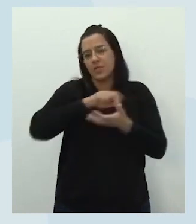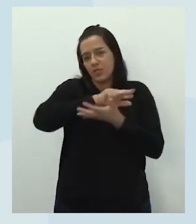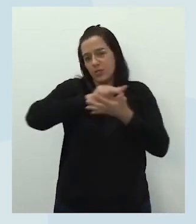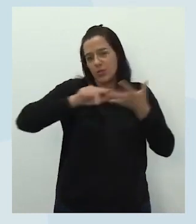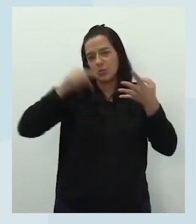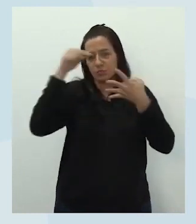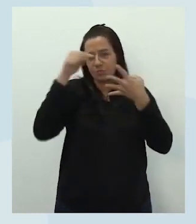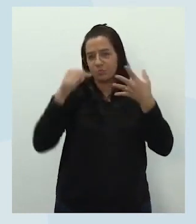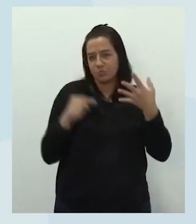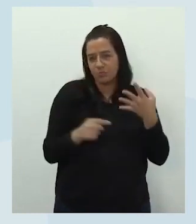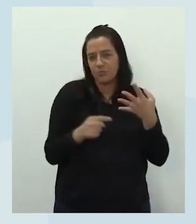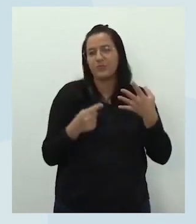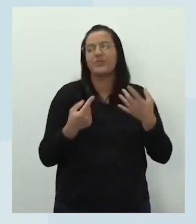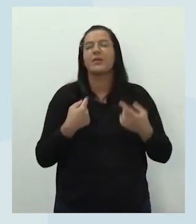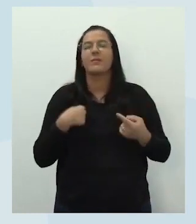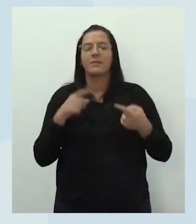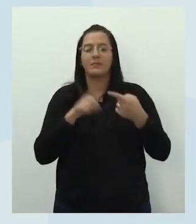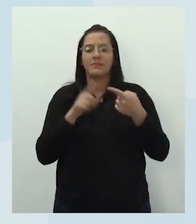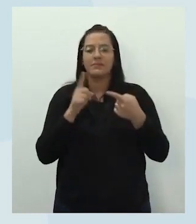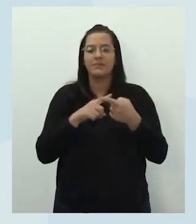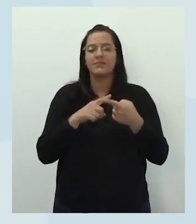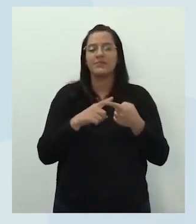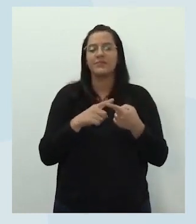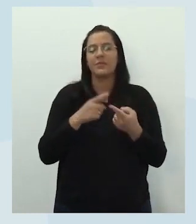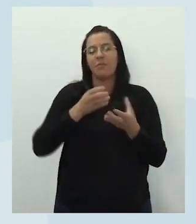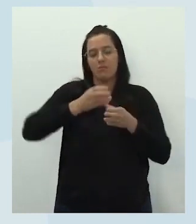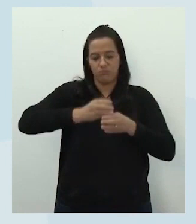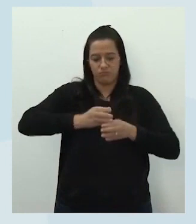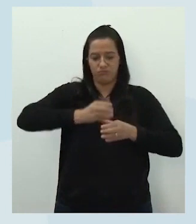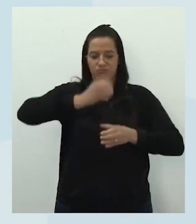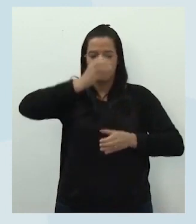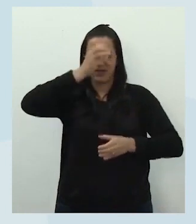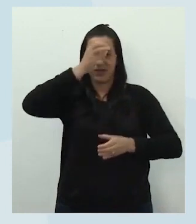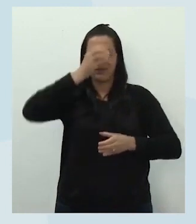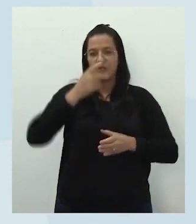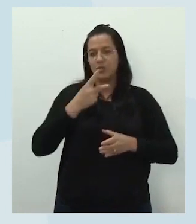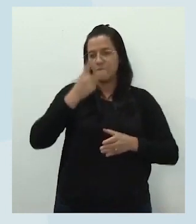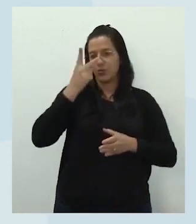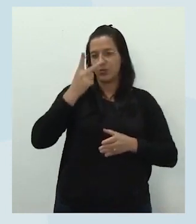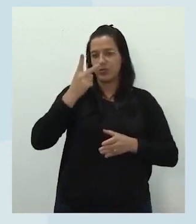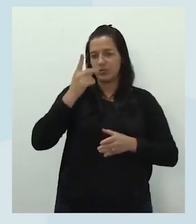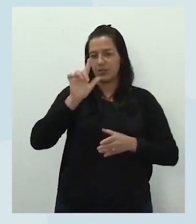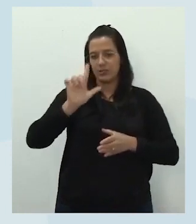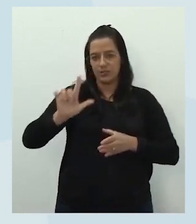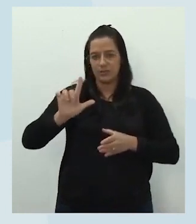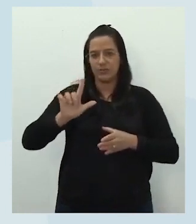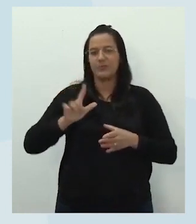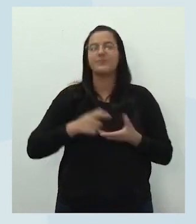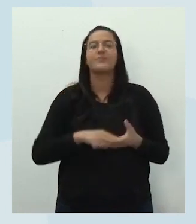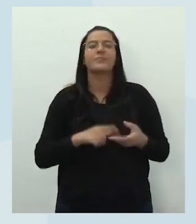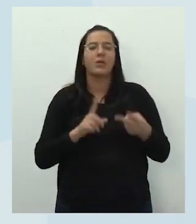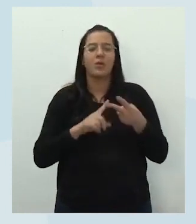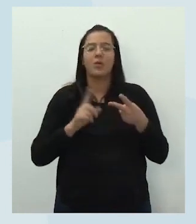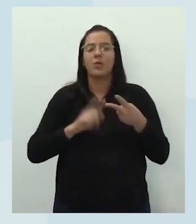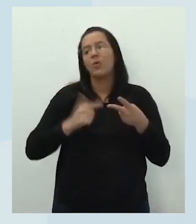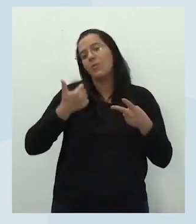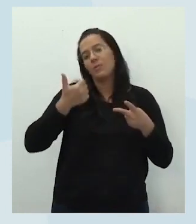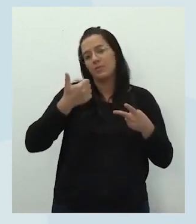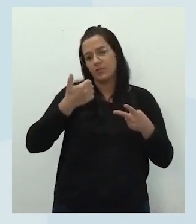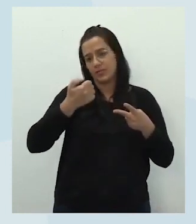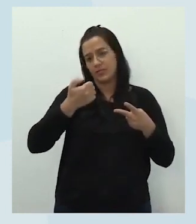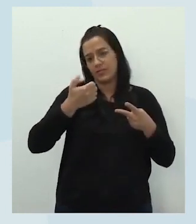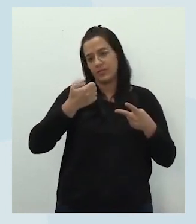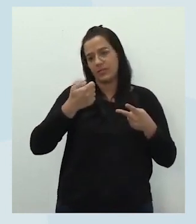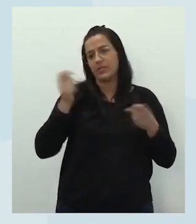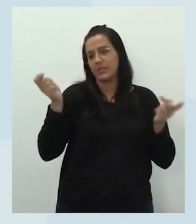Uma garrafa PET transparente, geralmente uma garrafa de 2 litros. Uma caneta que escreva no